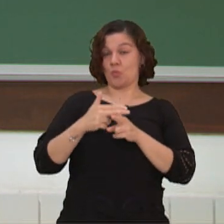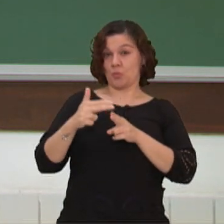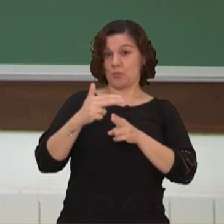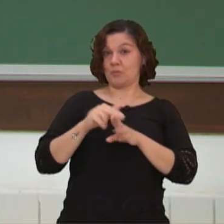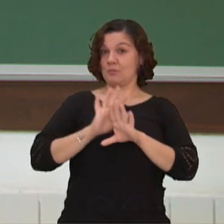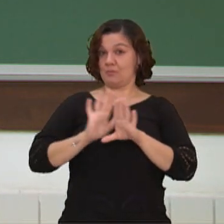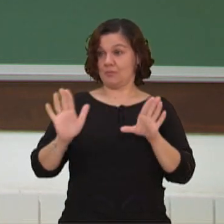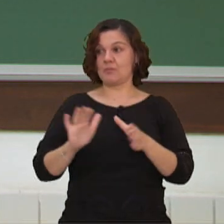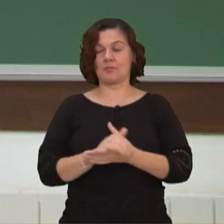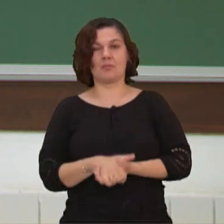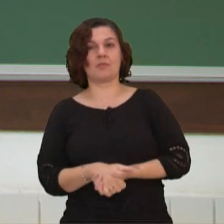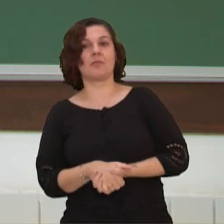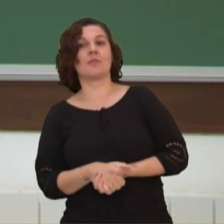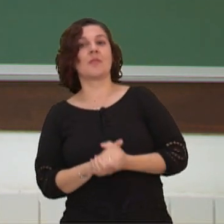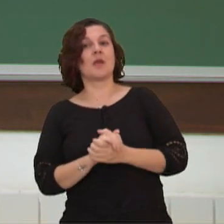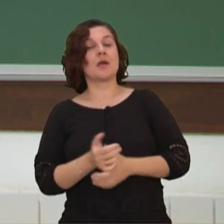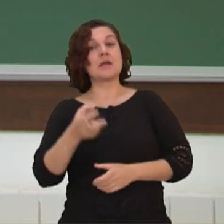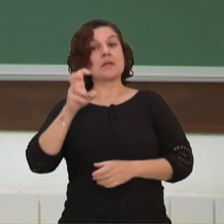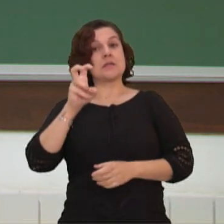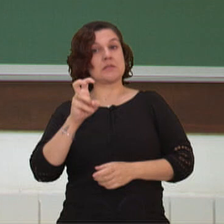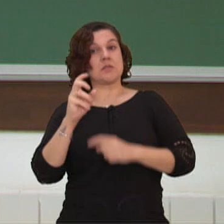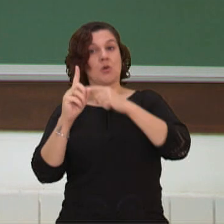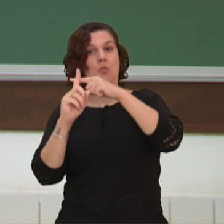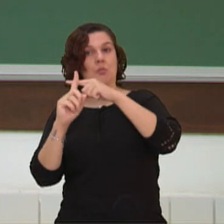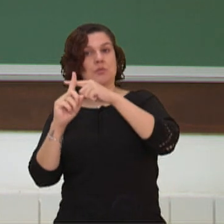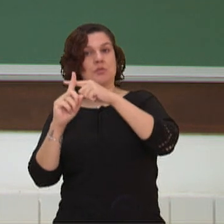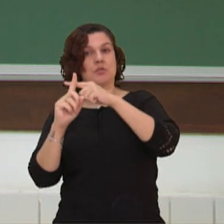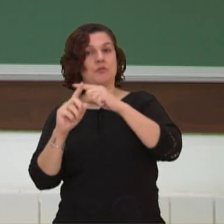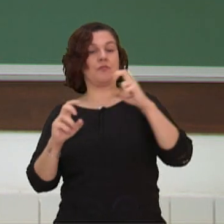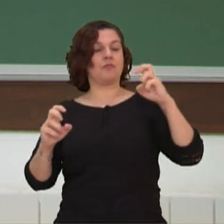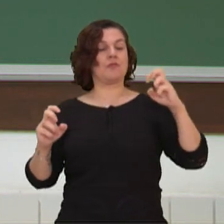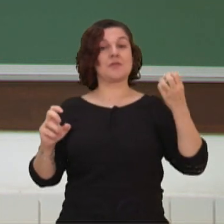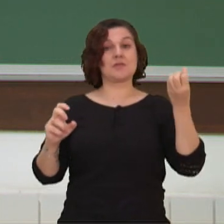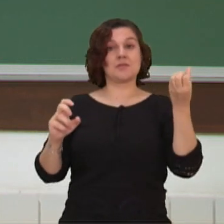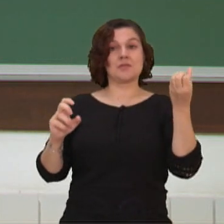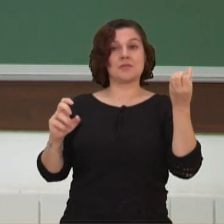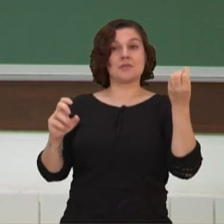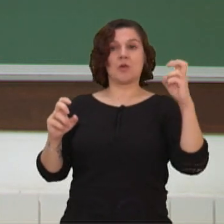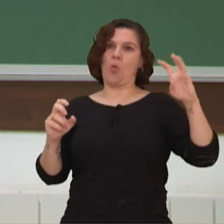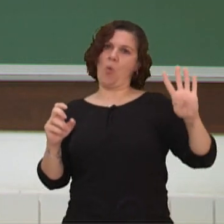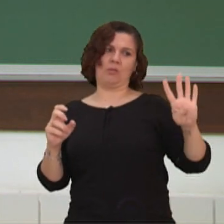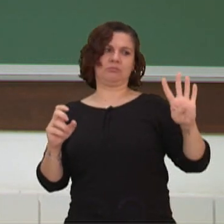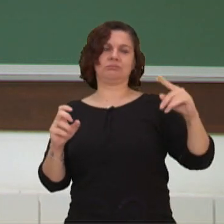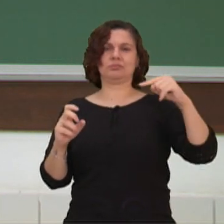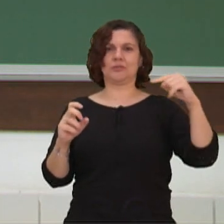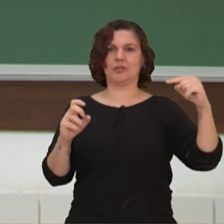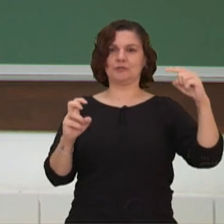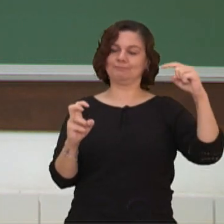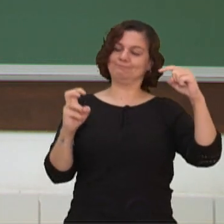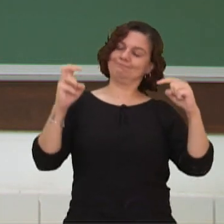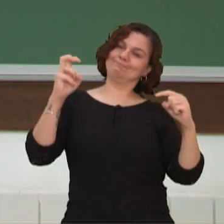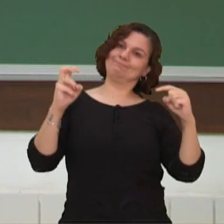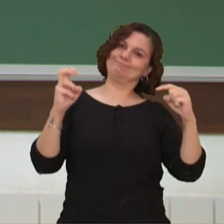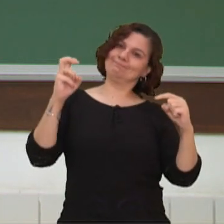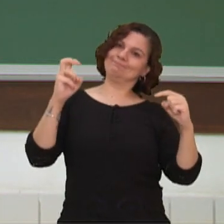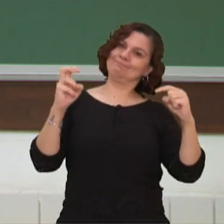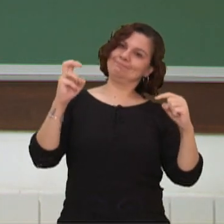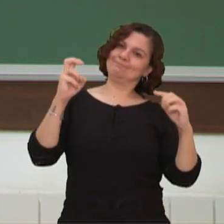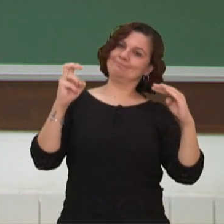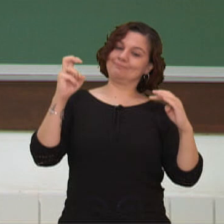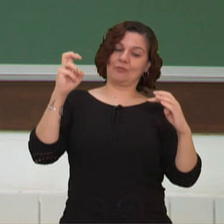positivas e 5 negativas, opa, está sobrando positiva. O sistema fica desequilibrado. O átomo